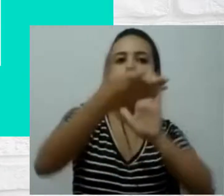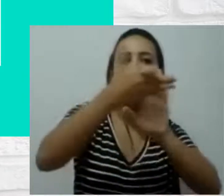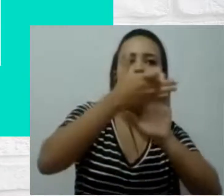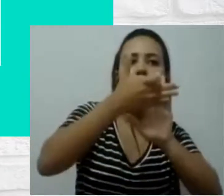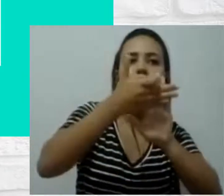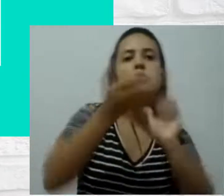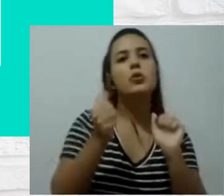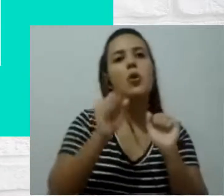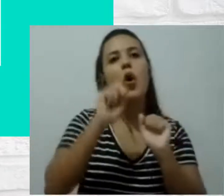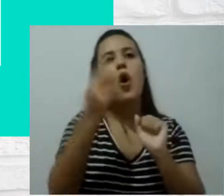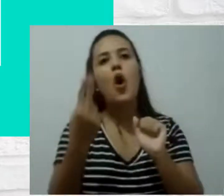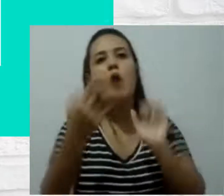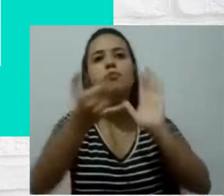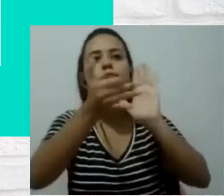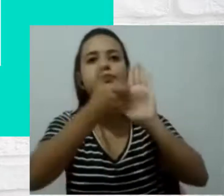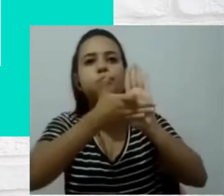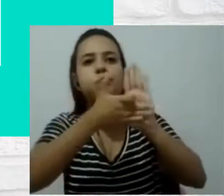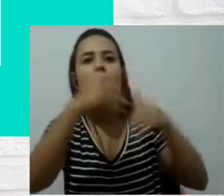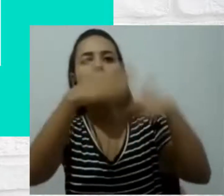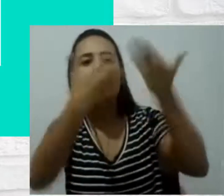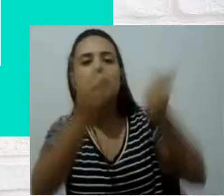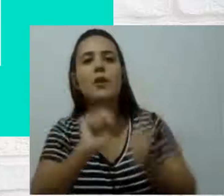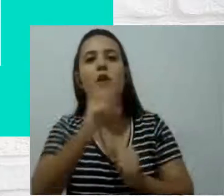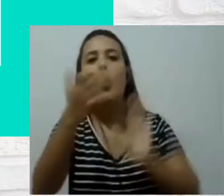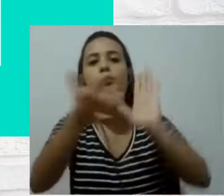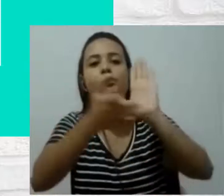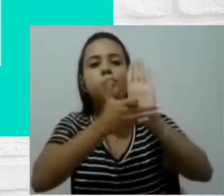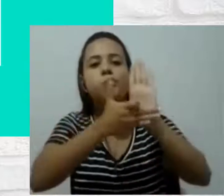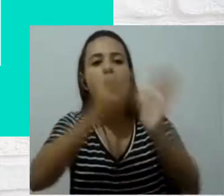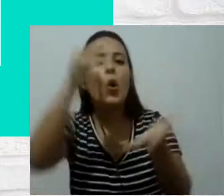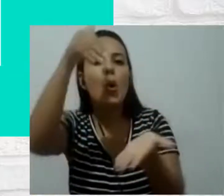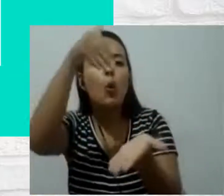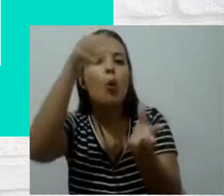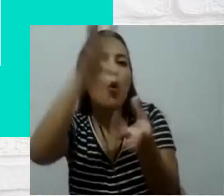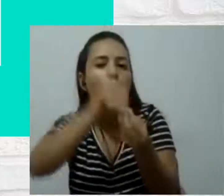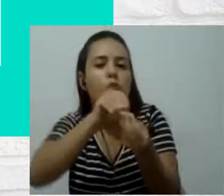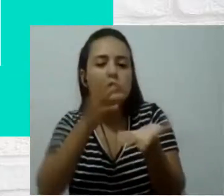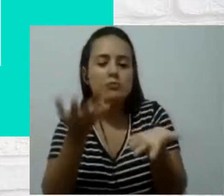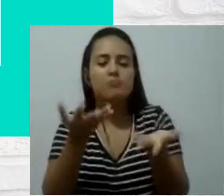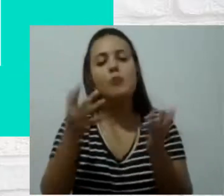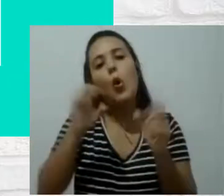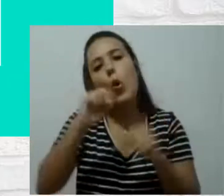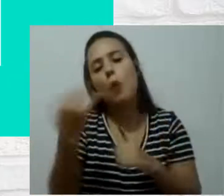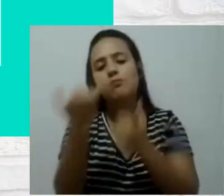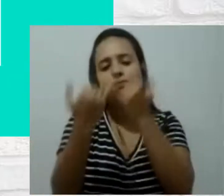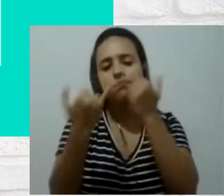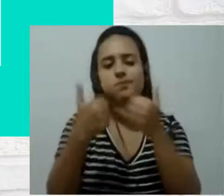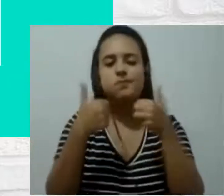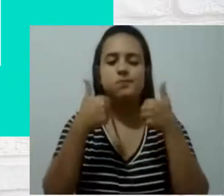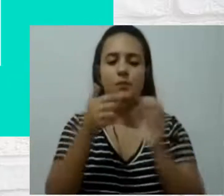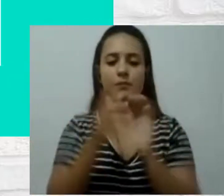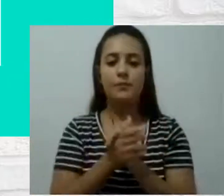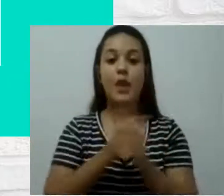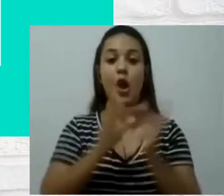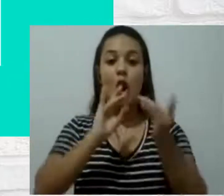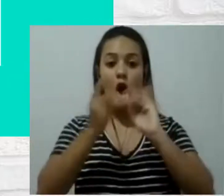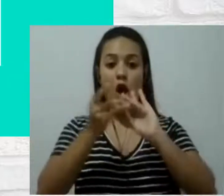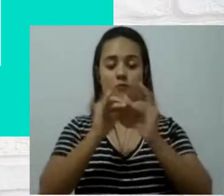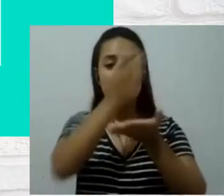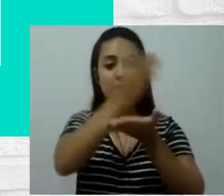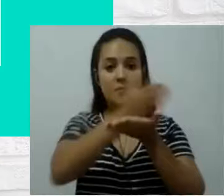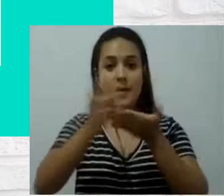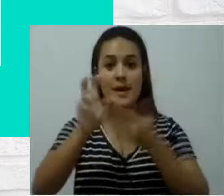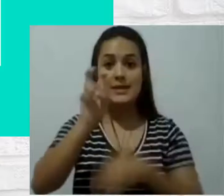vocês vão precisar desenvolver ou uma introdução, uma conclusão, algum desenvolvimento, ou alguma coisa similar,